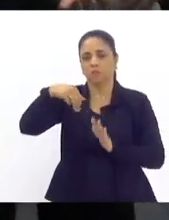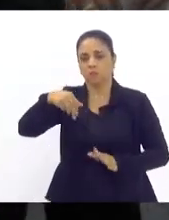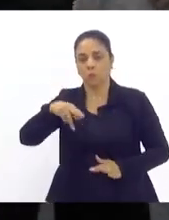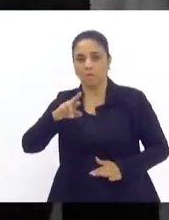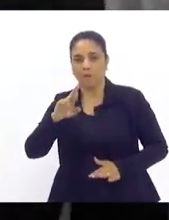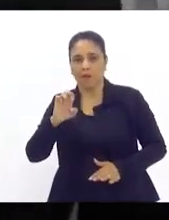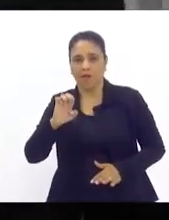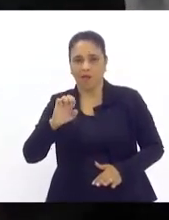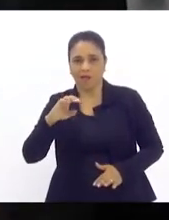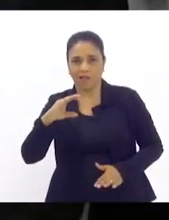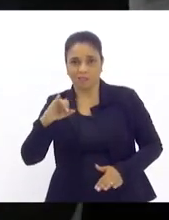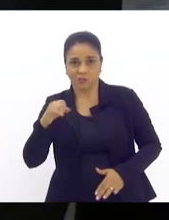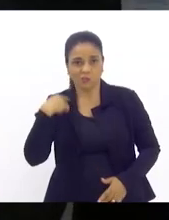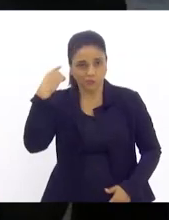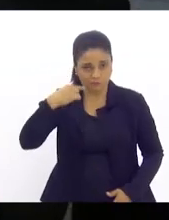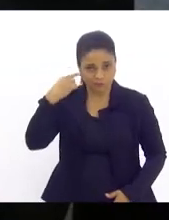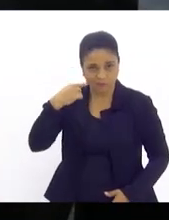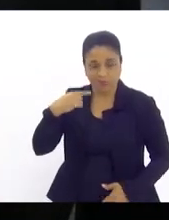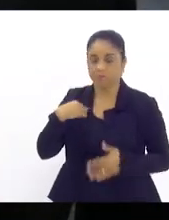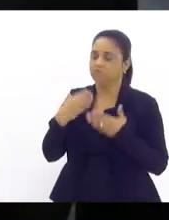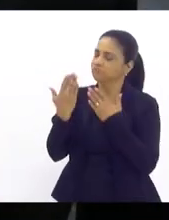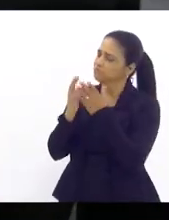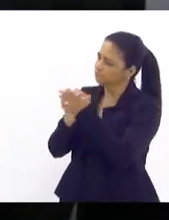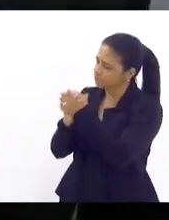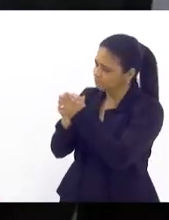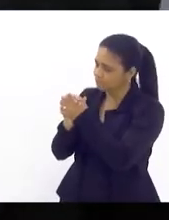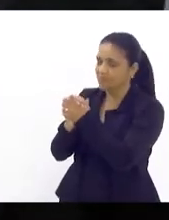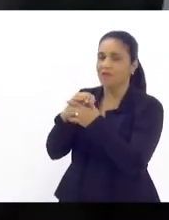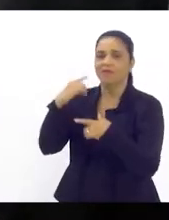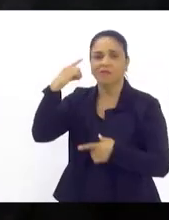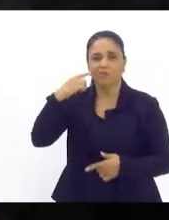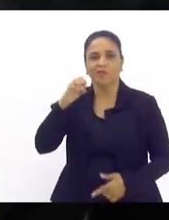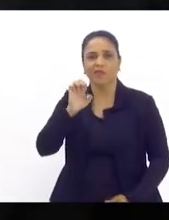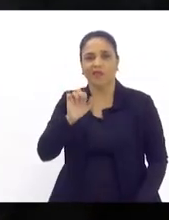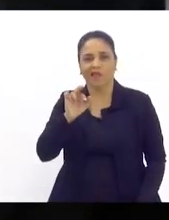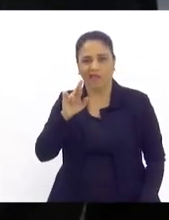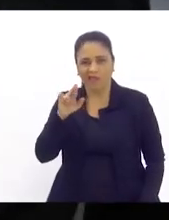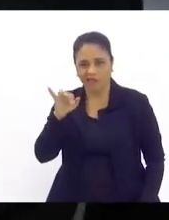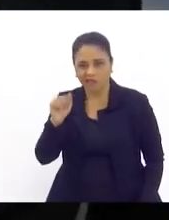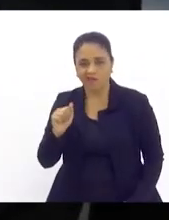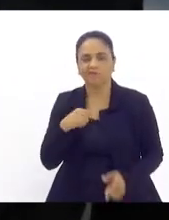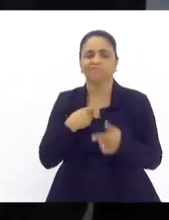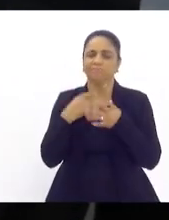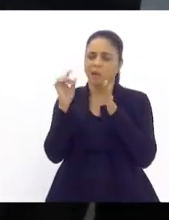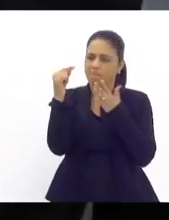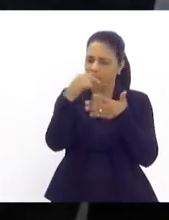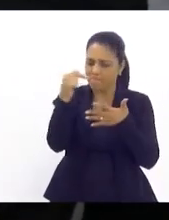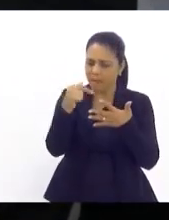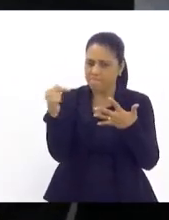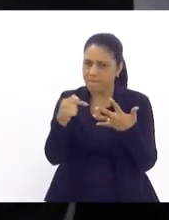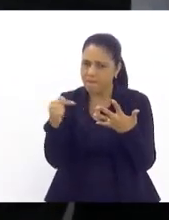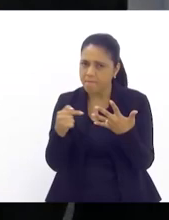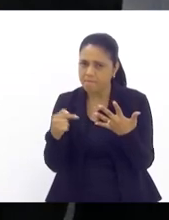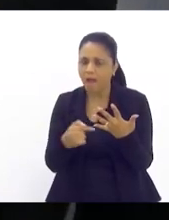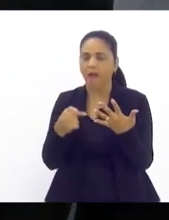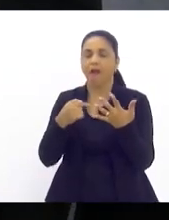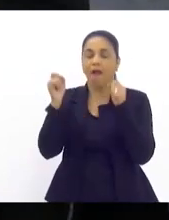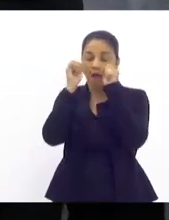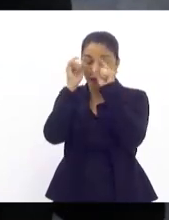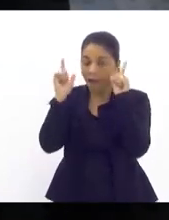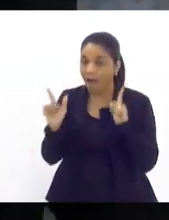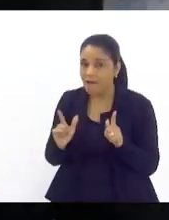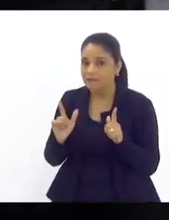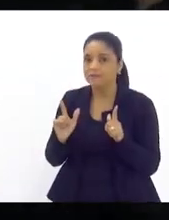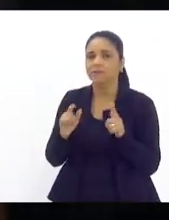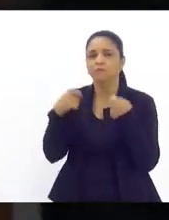cumprimentar aqui a nossa companheira deputada Élica pelas suas ponderações, por nos alertar, né, do